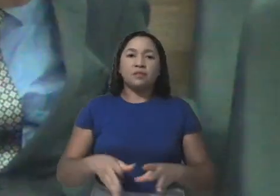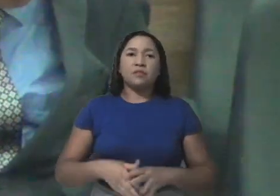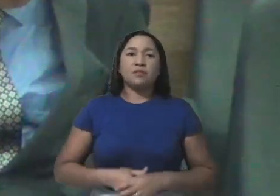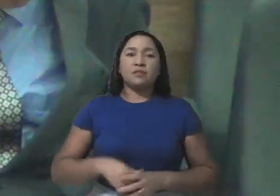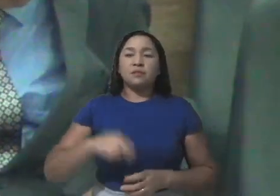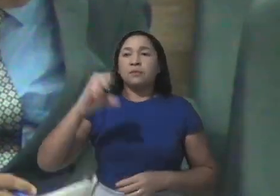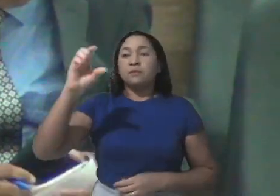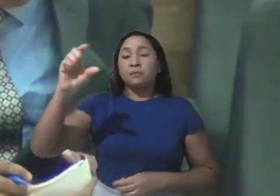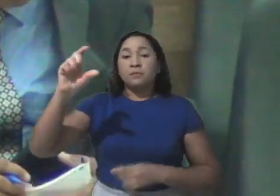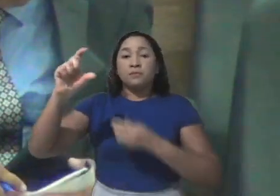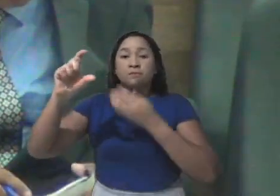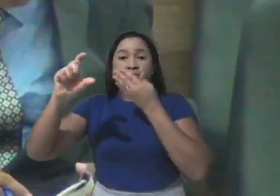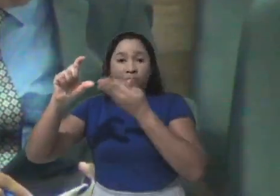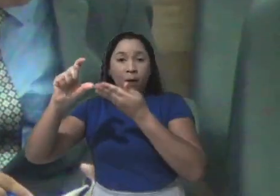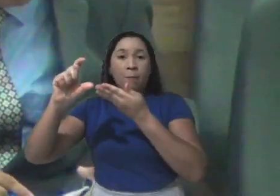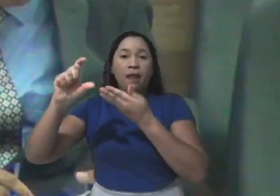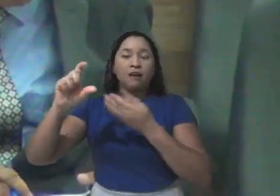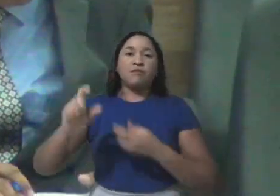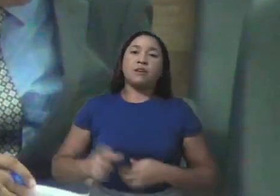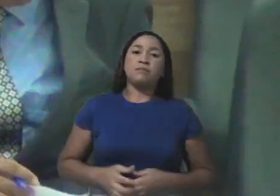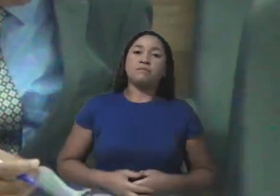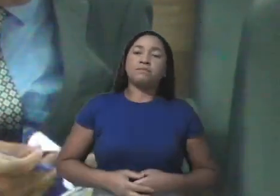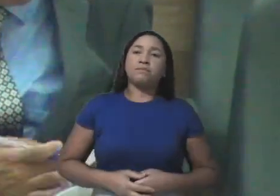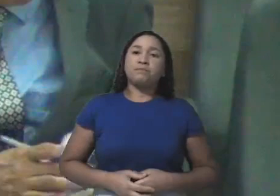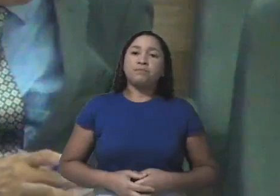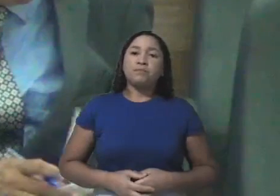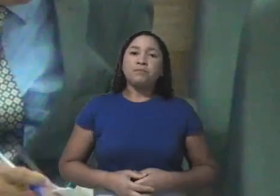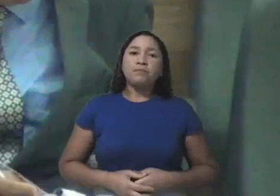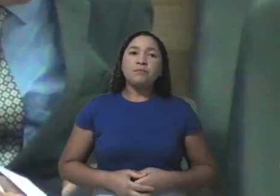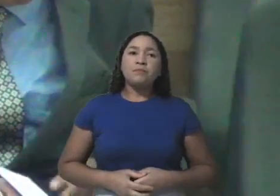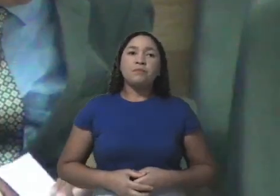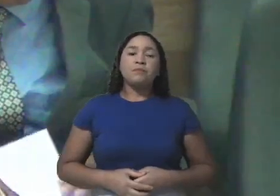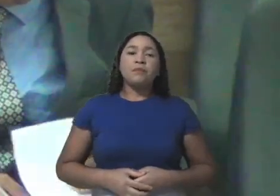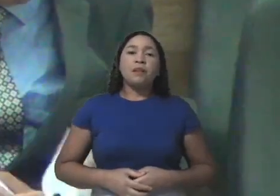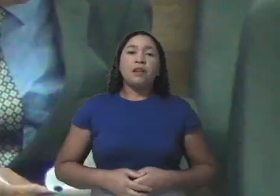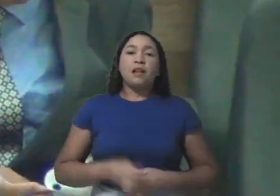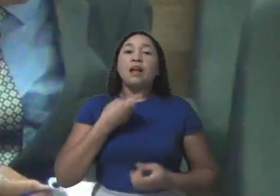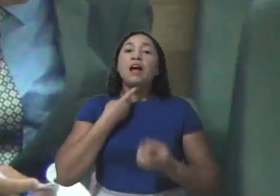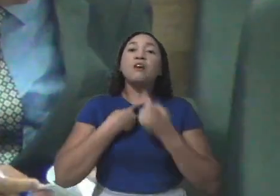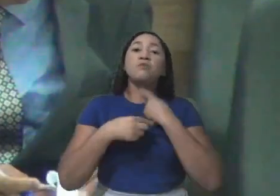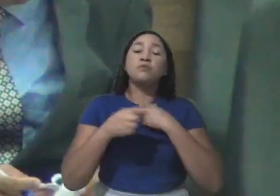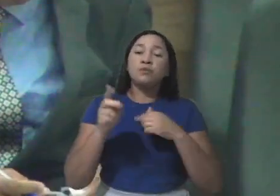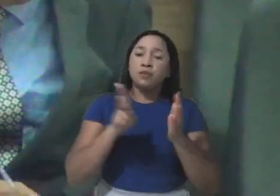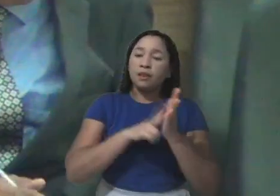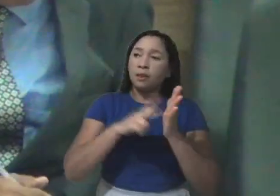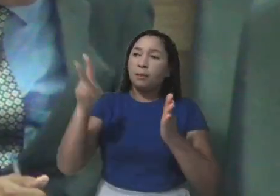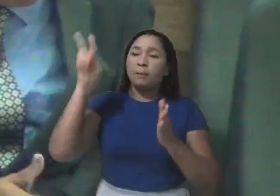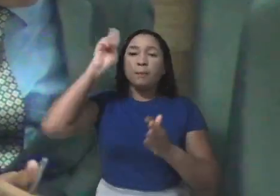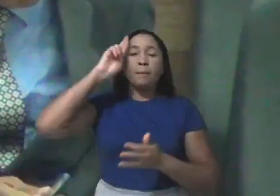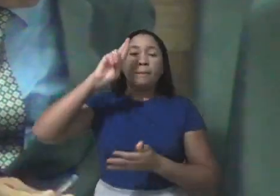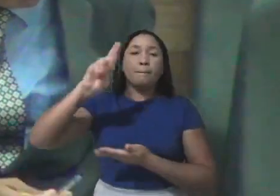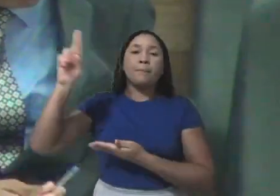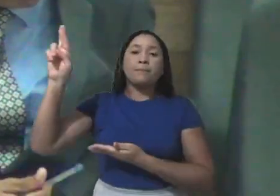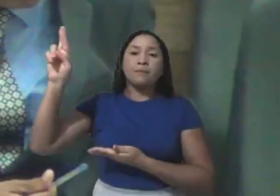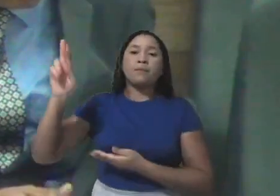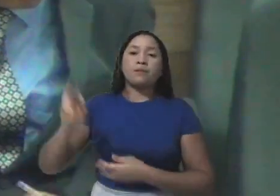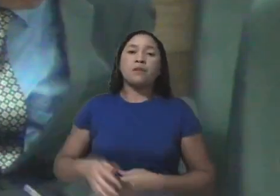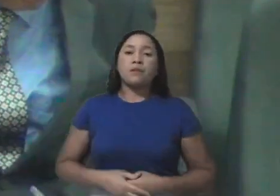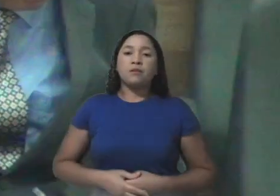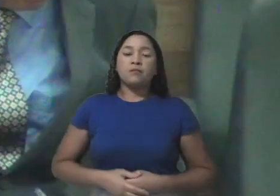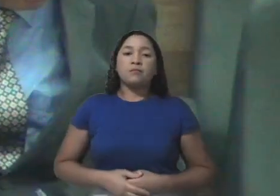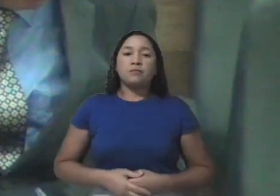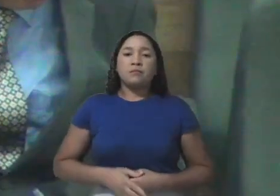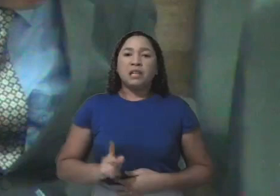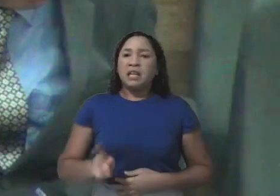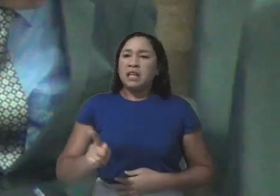pega esses fatos e diz: esta é a vontade do Senhor. Nem sempre na Bíblia